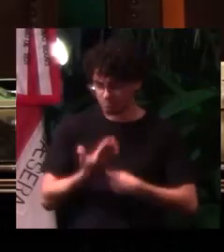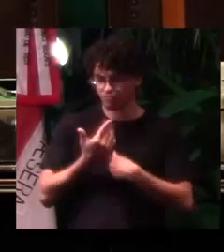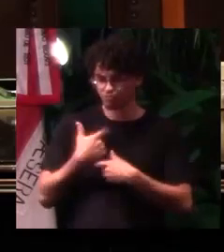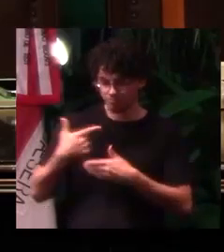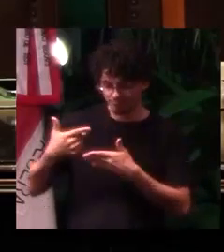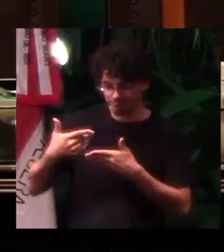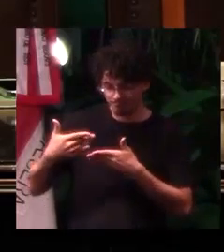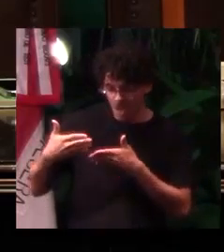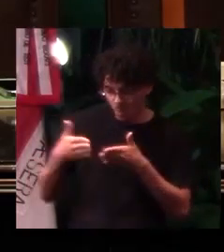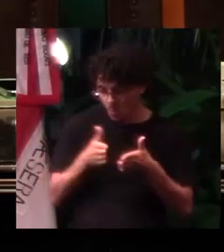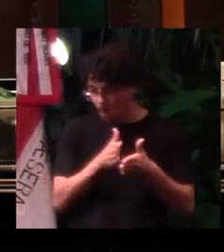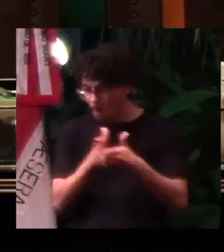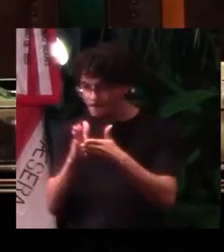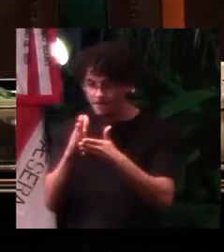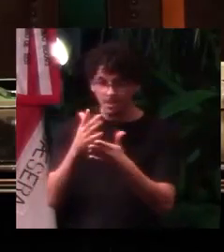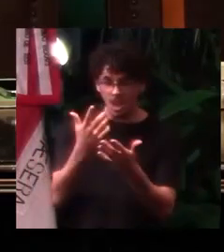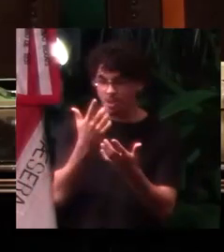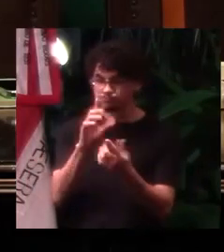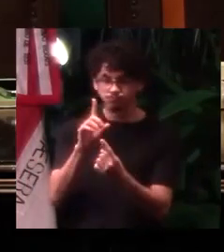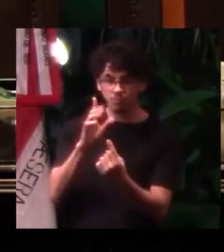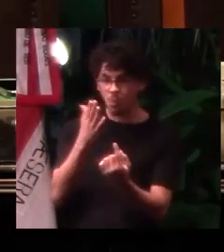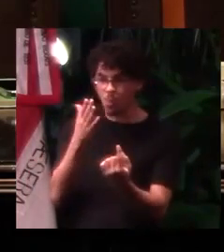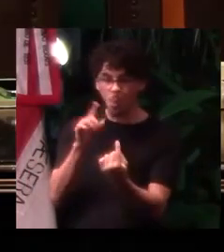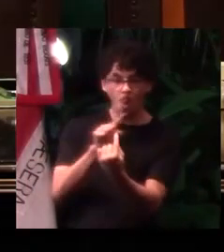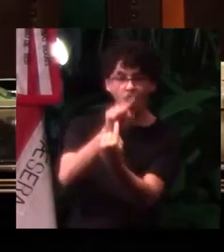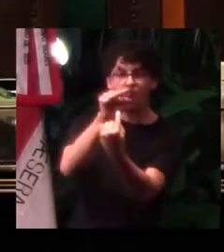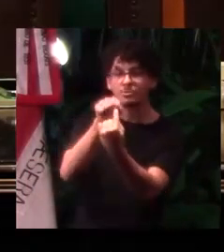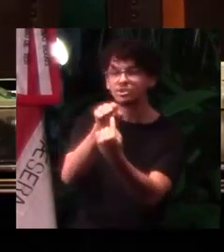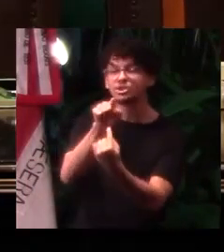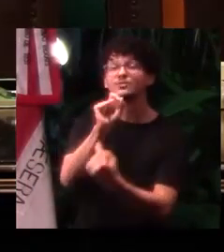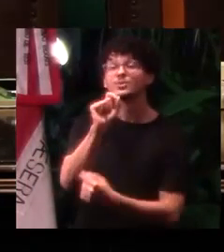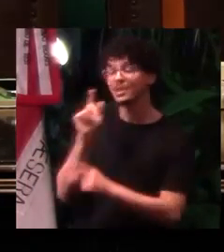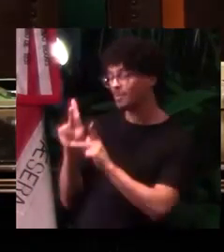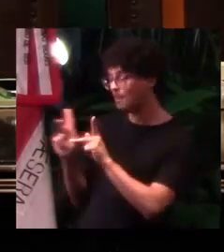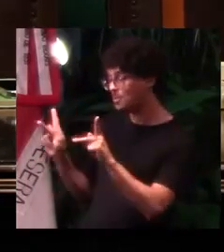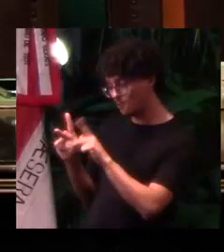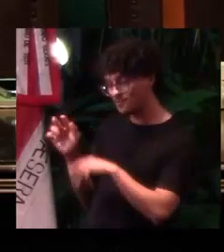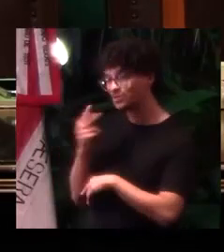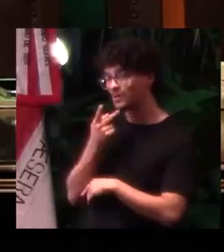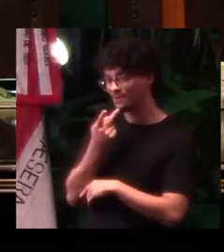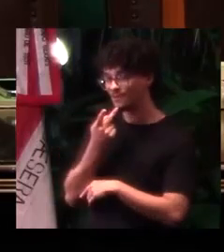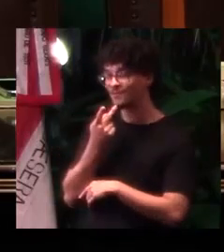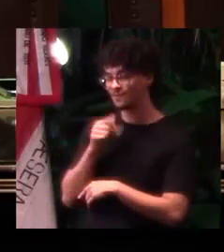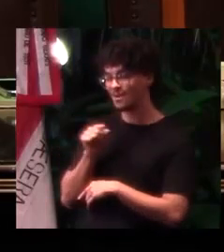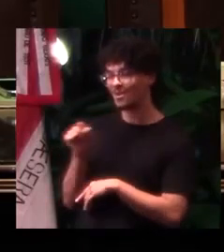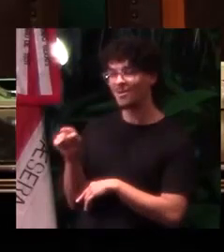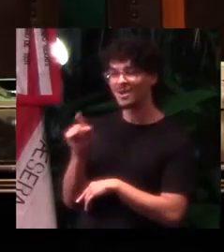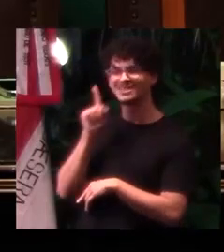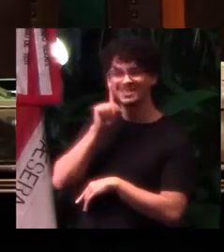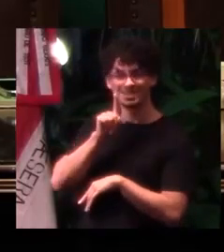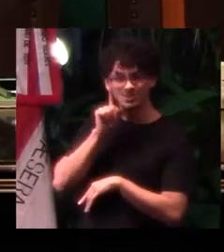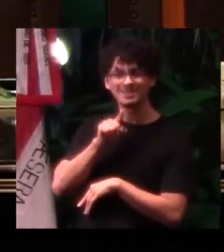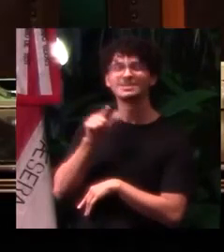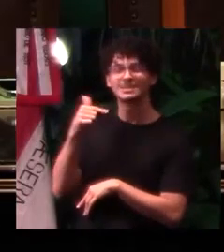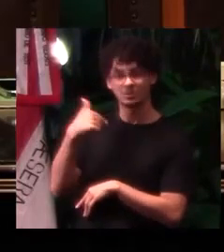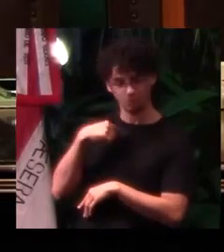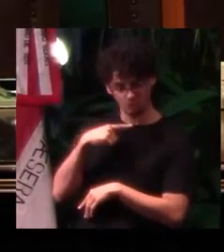em direção a algo que uma professora norte-americana, com quem, inclusive, eu tive a